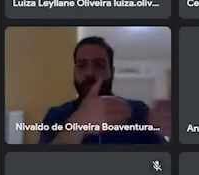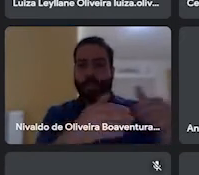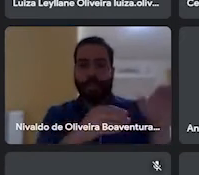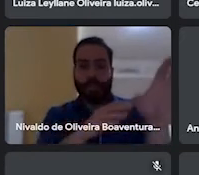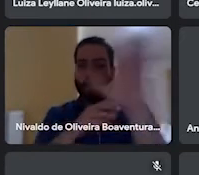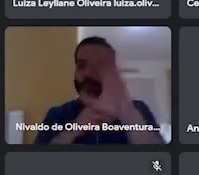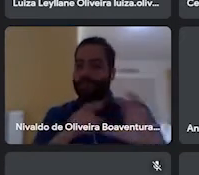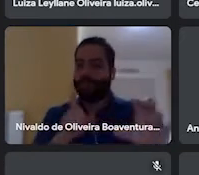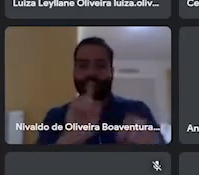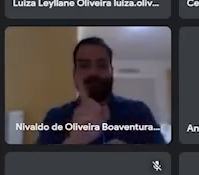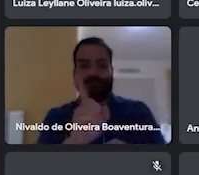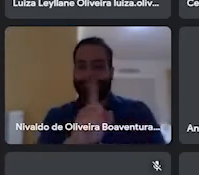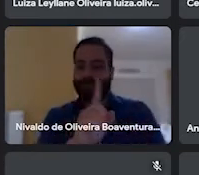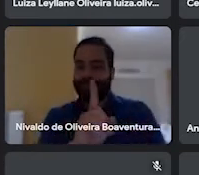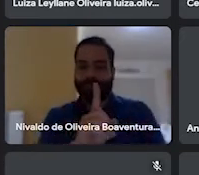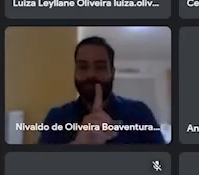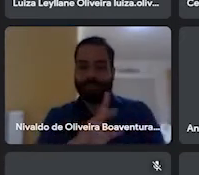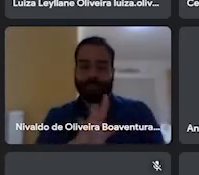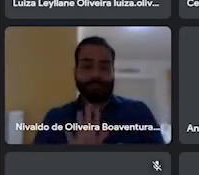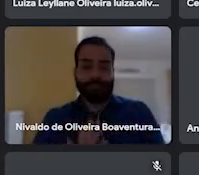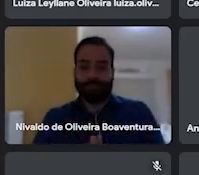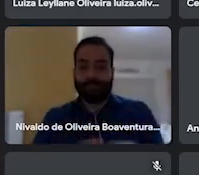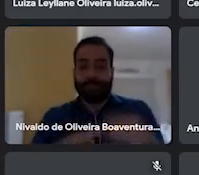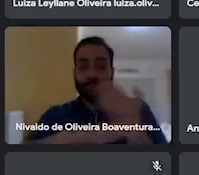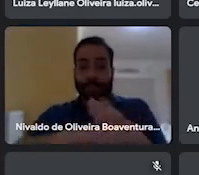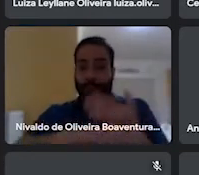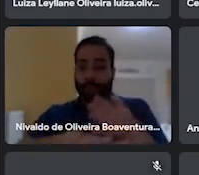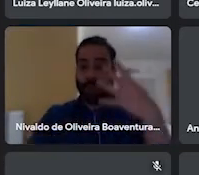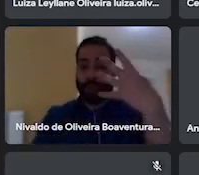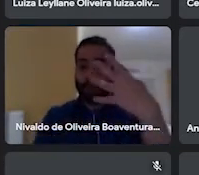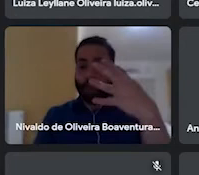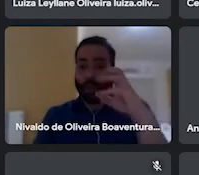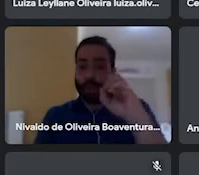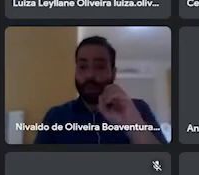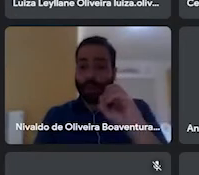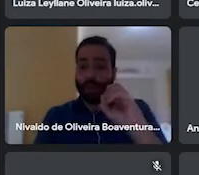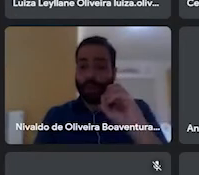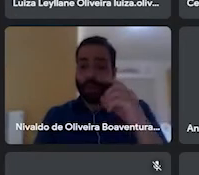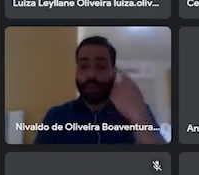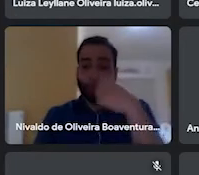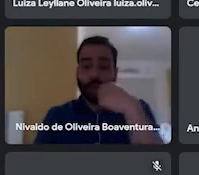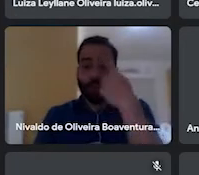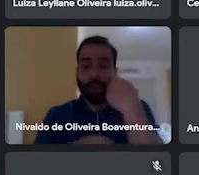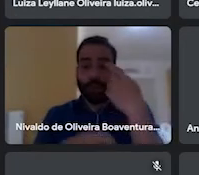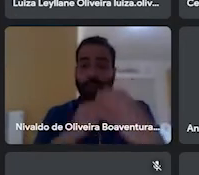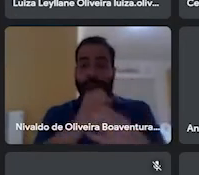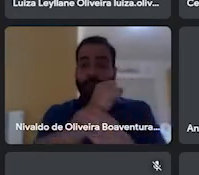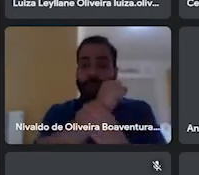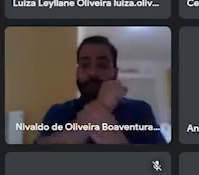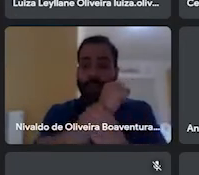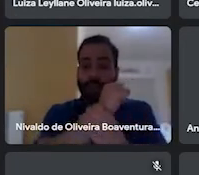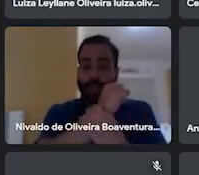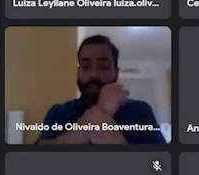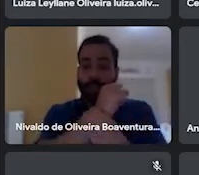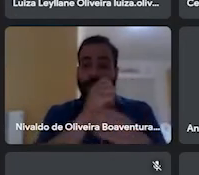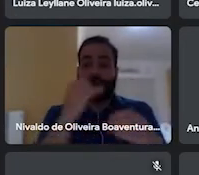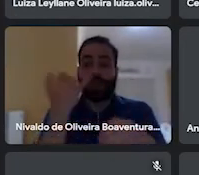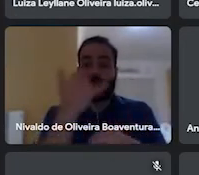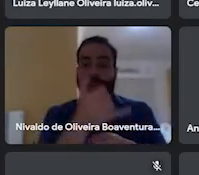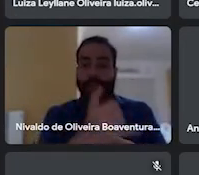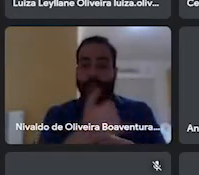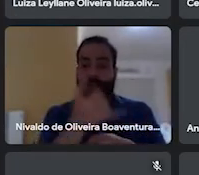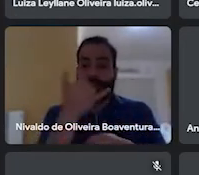Não. Esse treinamento de 40 horas é segurança, instalações e serviço com